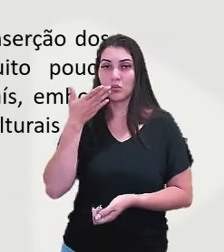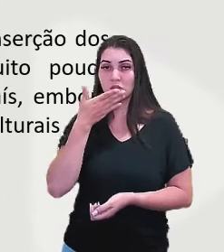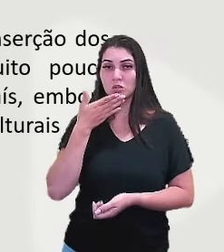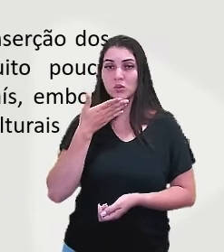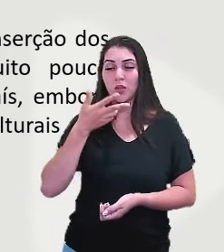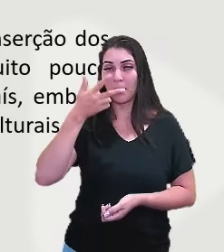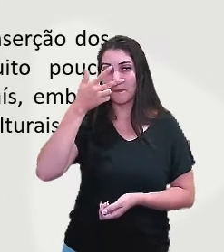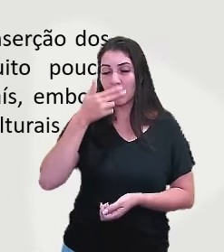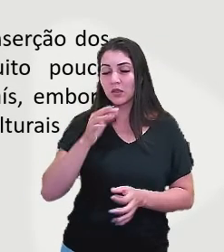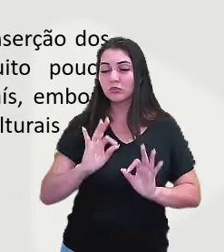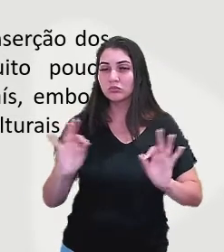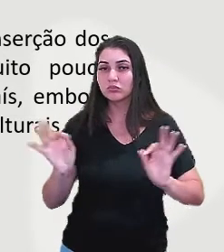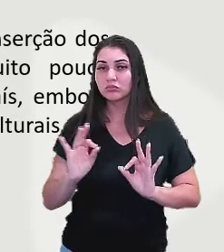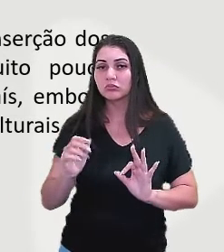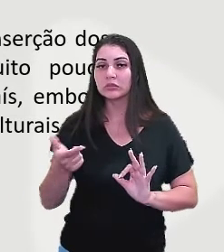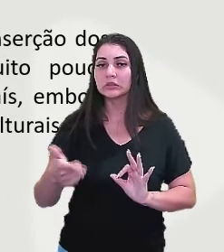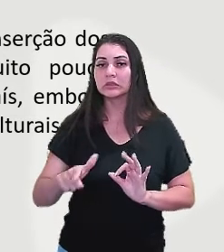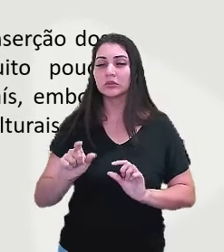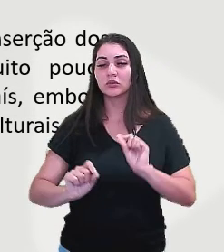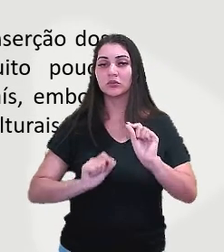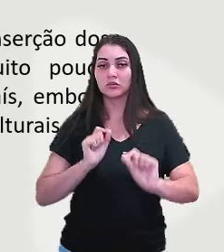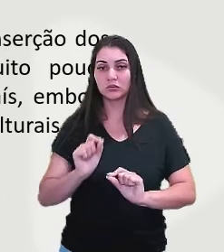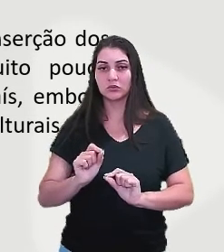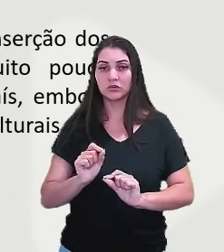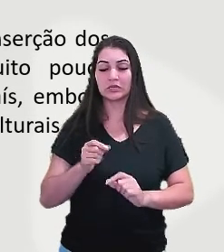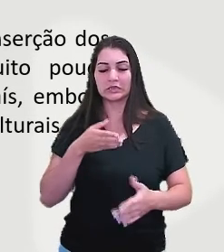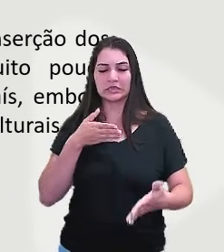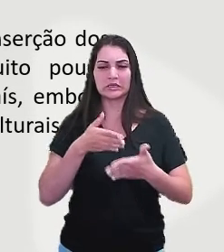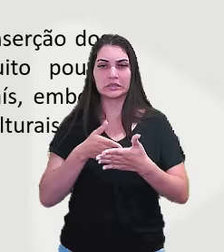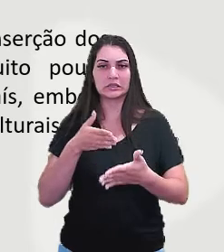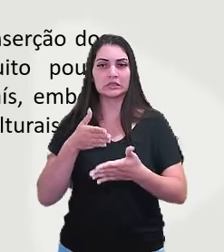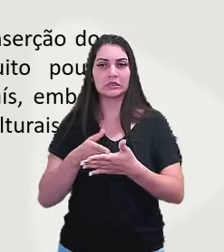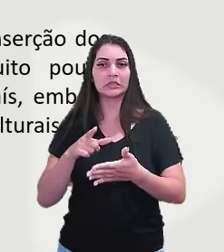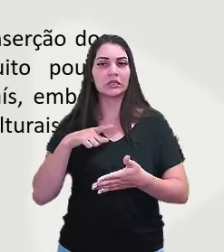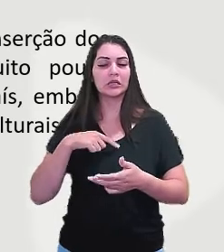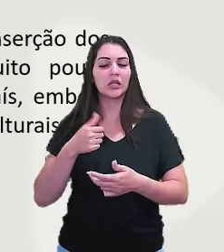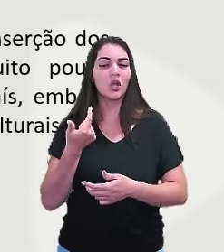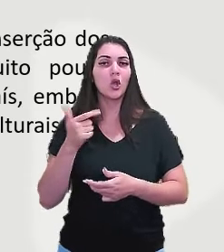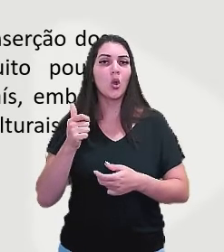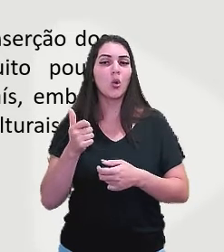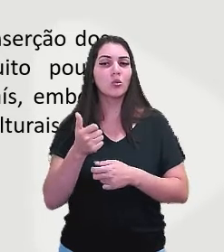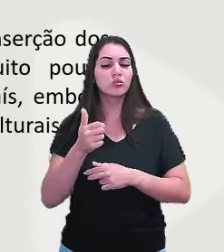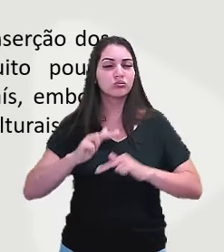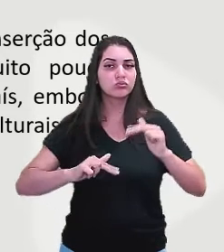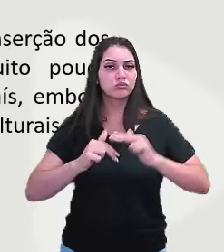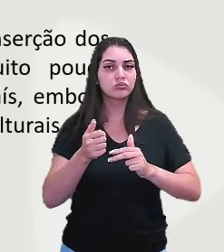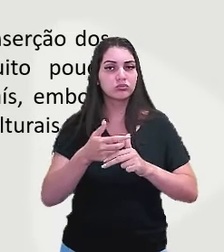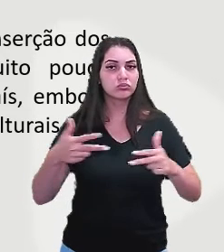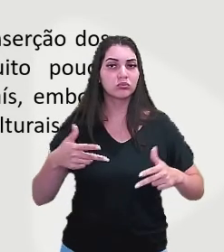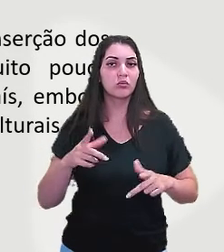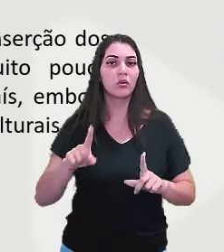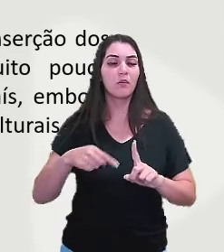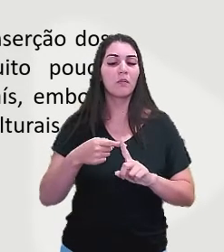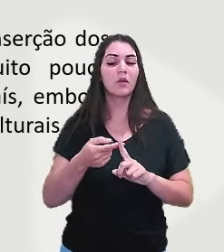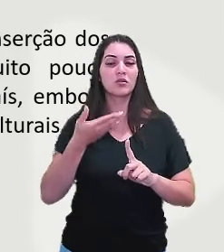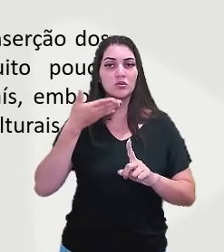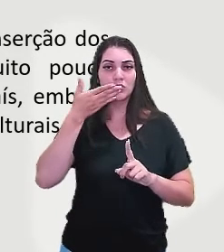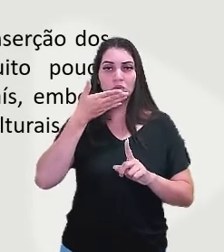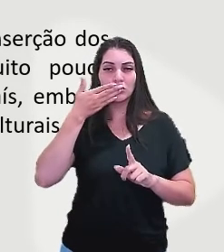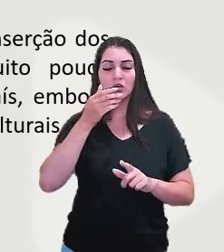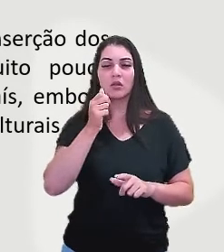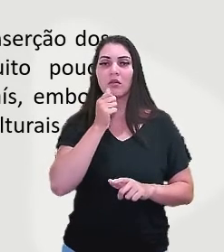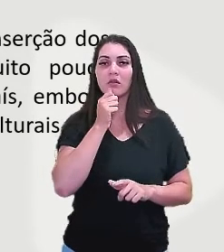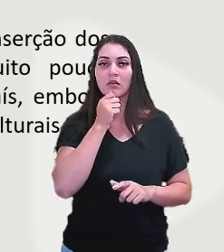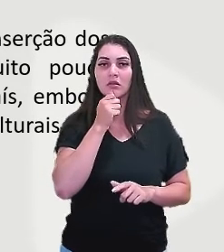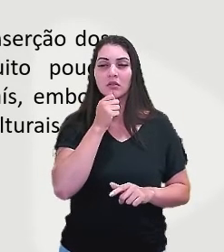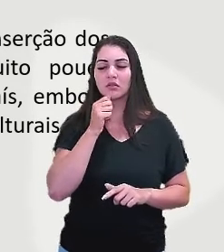mesmo, não tendo esse impacto, né? A gente tem outros produtos para exportação, mas o açúcar